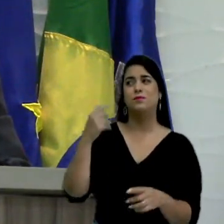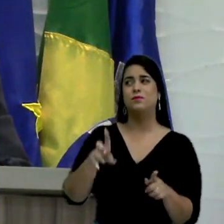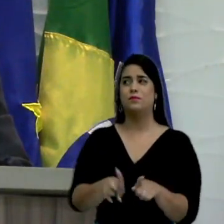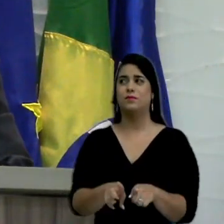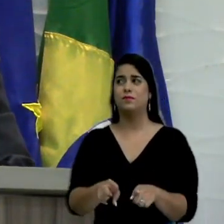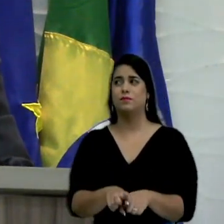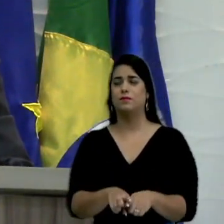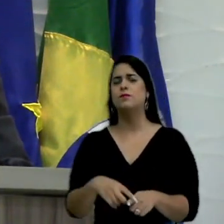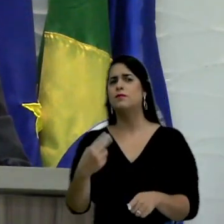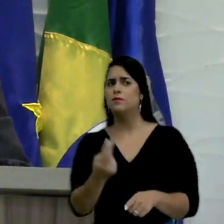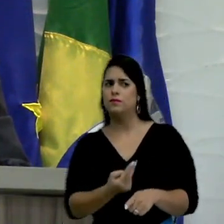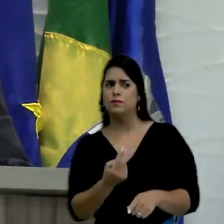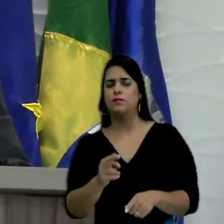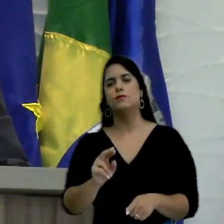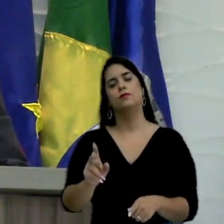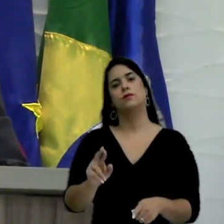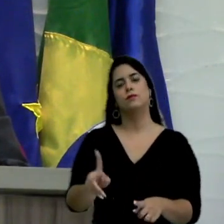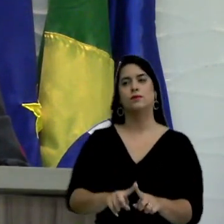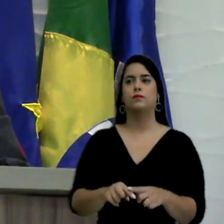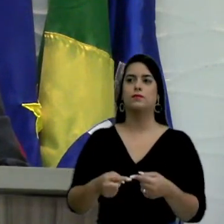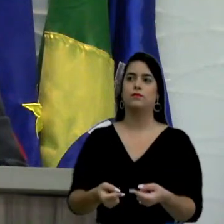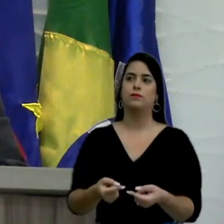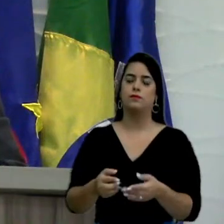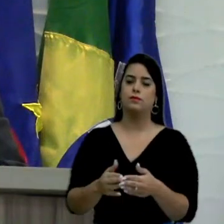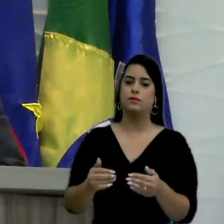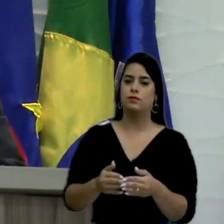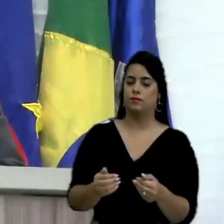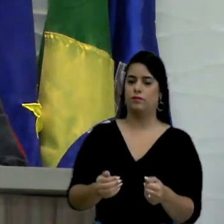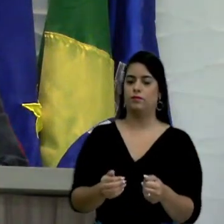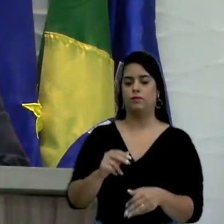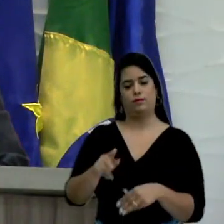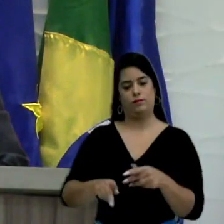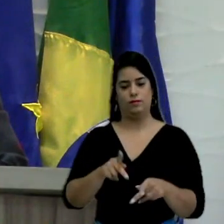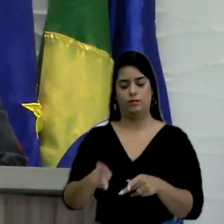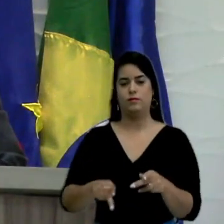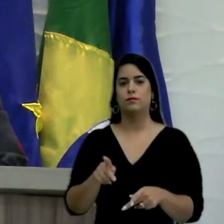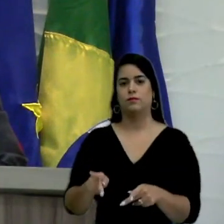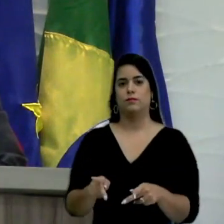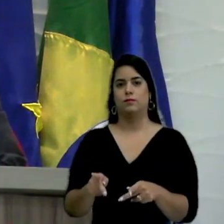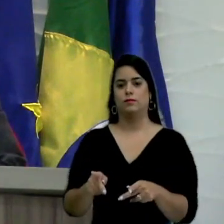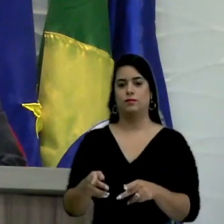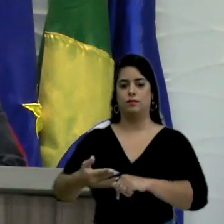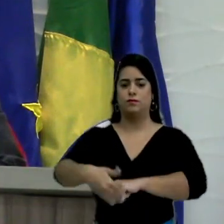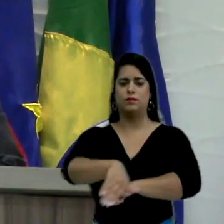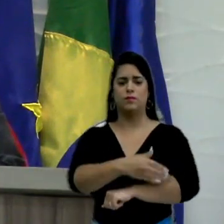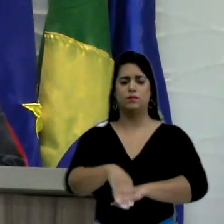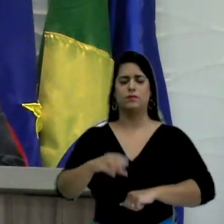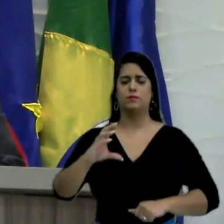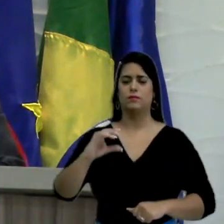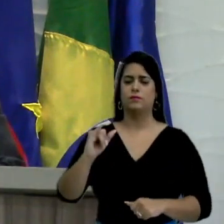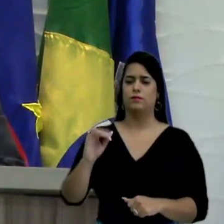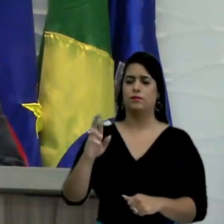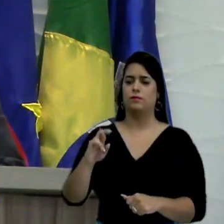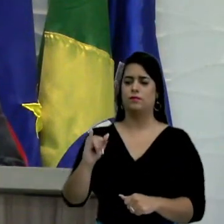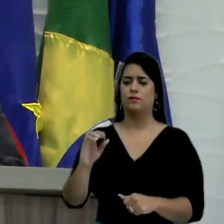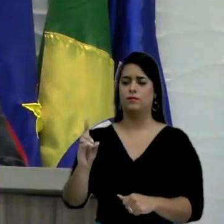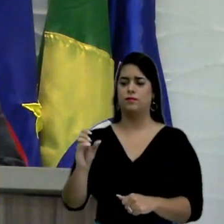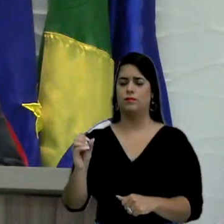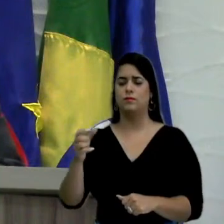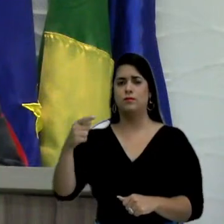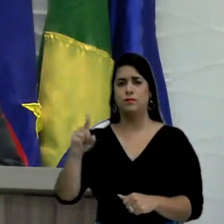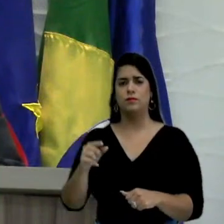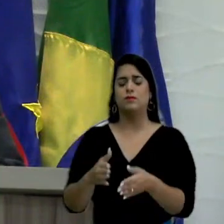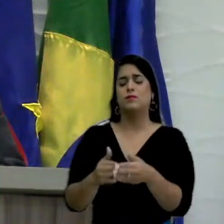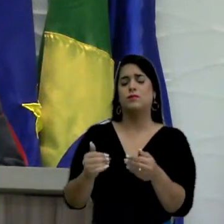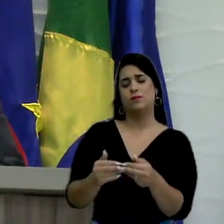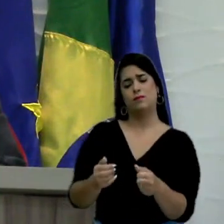a nós, mas sim o pedido daquela população ali do Portal do Siridó, que ali clamam por lombadas, como foi o caso que me